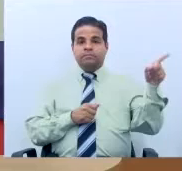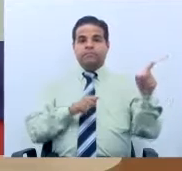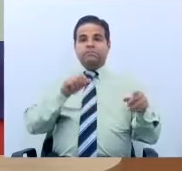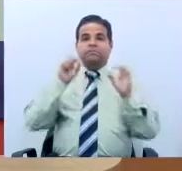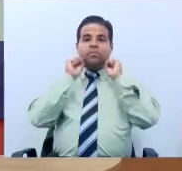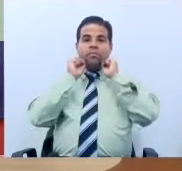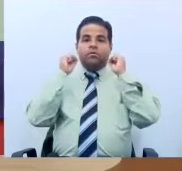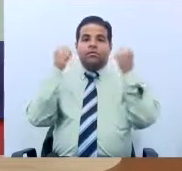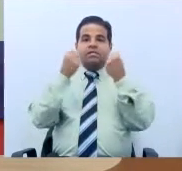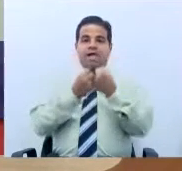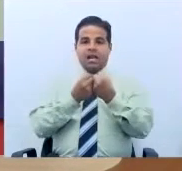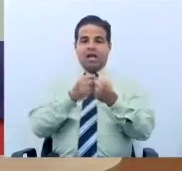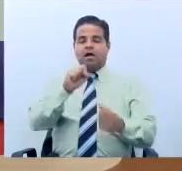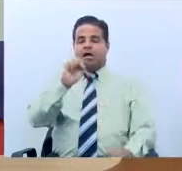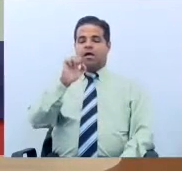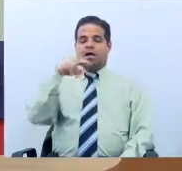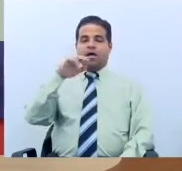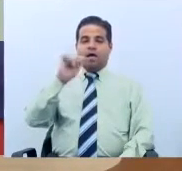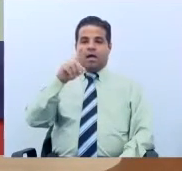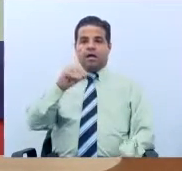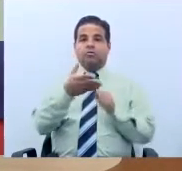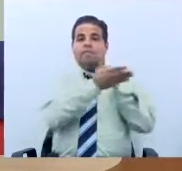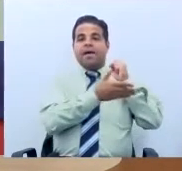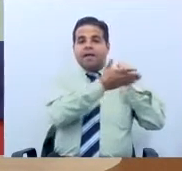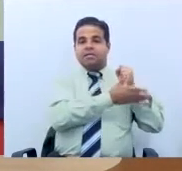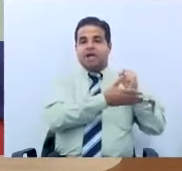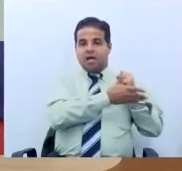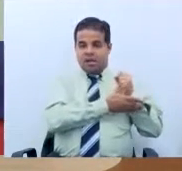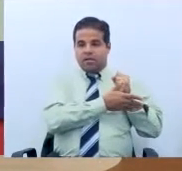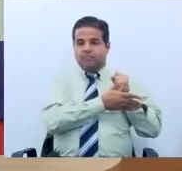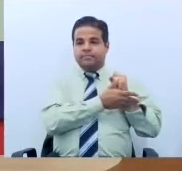Senado baseado